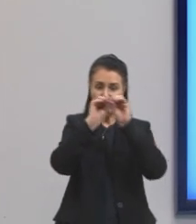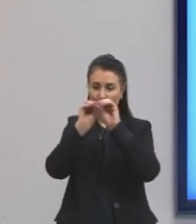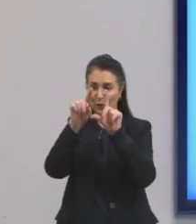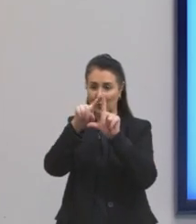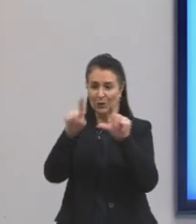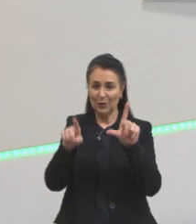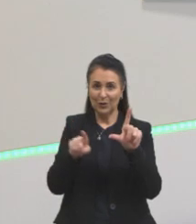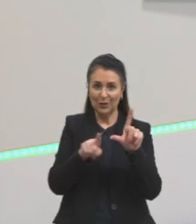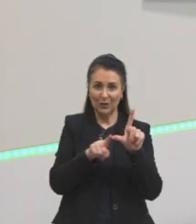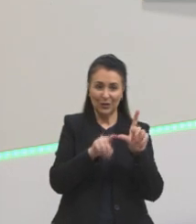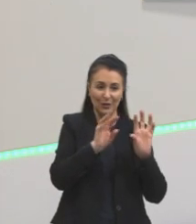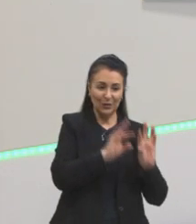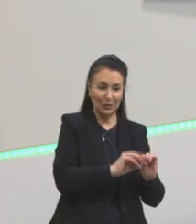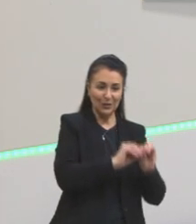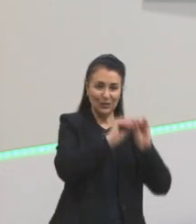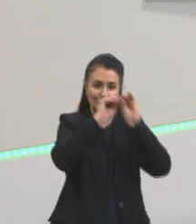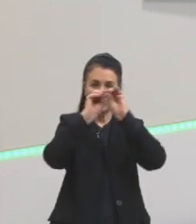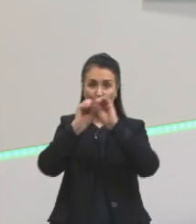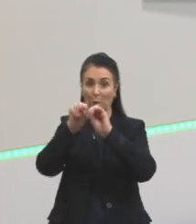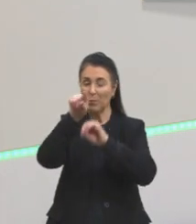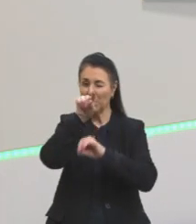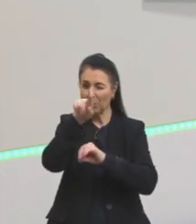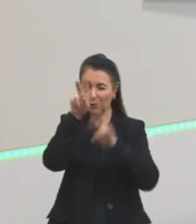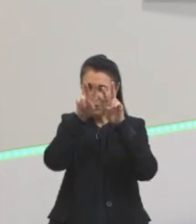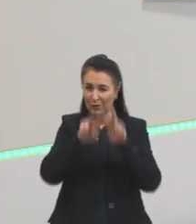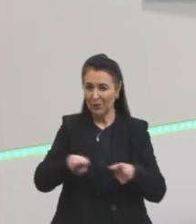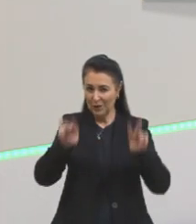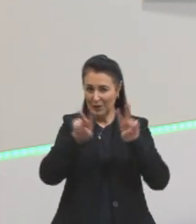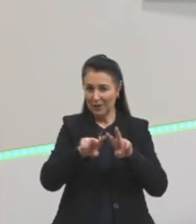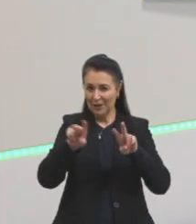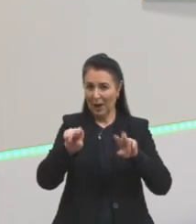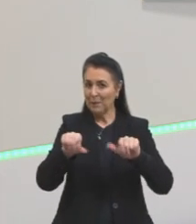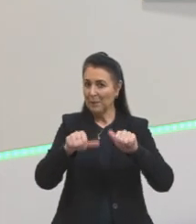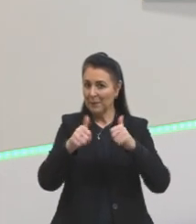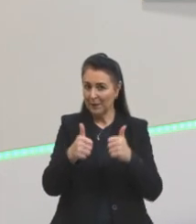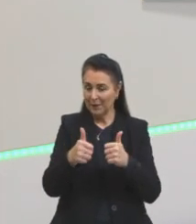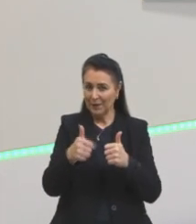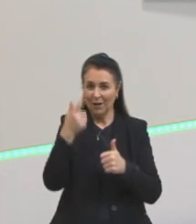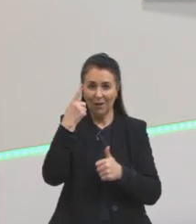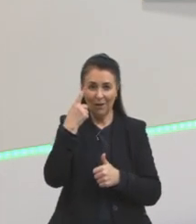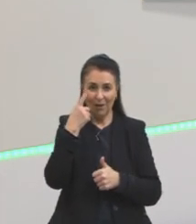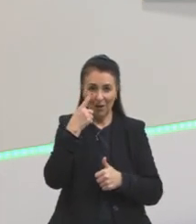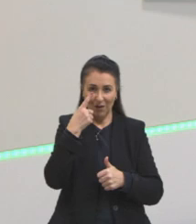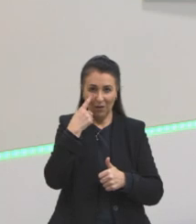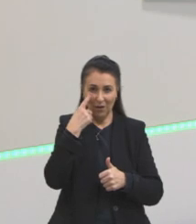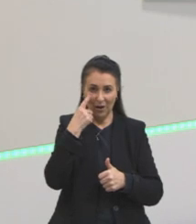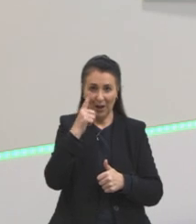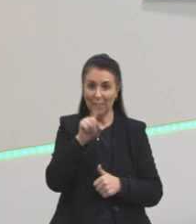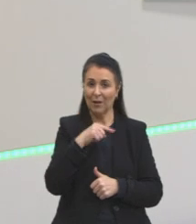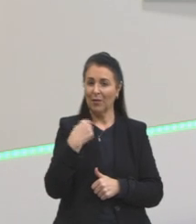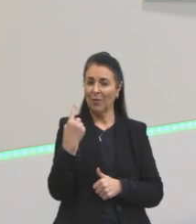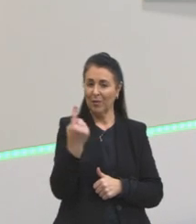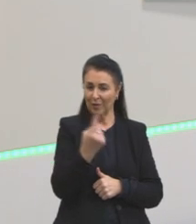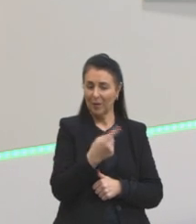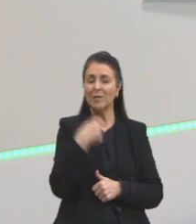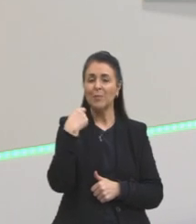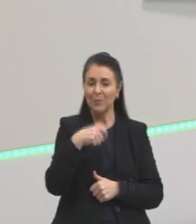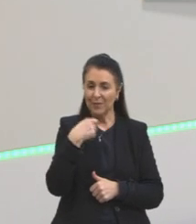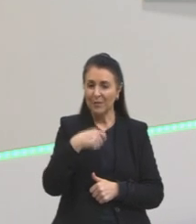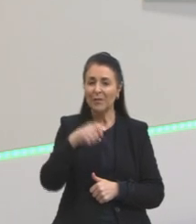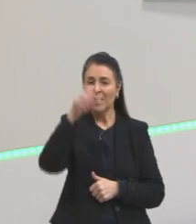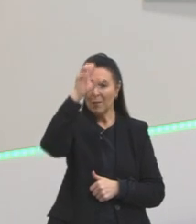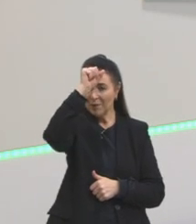triângulo retângulo para que a gente possa visualizar e vejam que questões como essa a gente tem que ter a propriedade Então